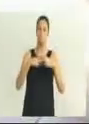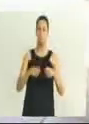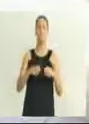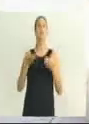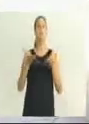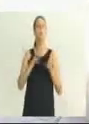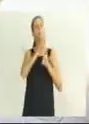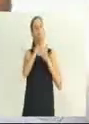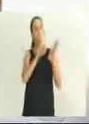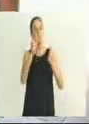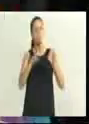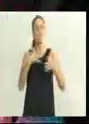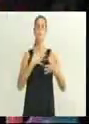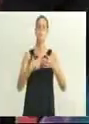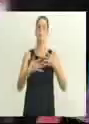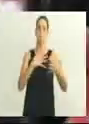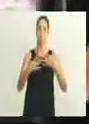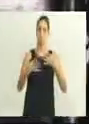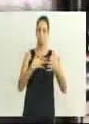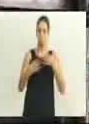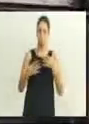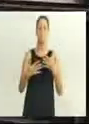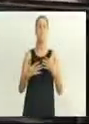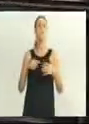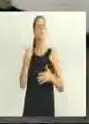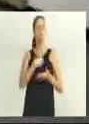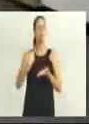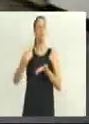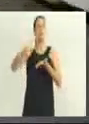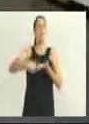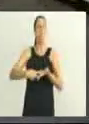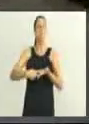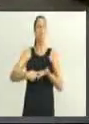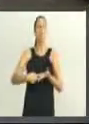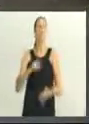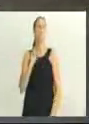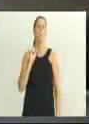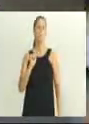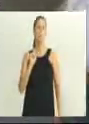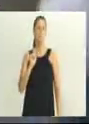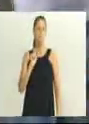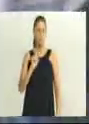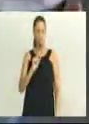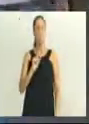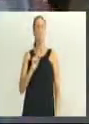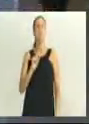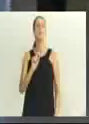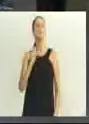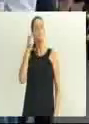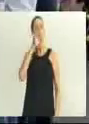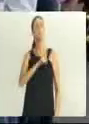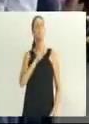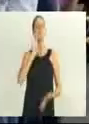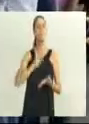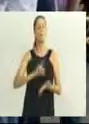terminais urbanos. Nós vamos ser propositivos. Nós combinamos de ser propositivos, ou seja, de conseguir